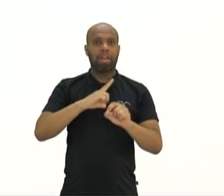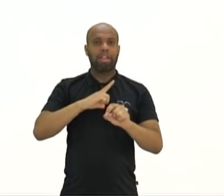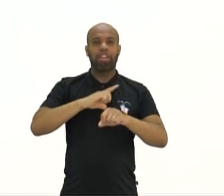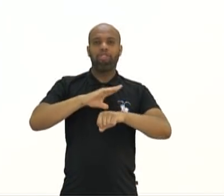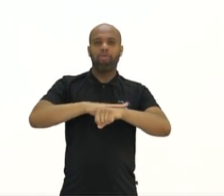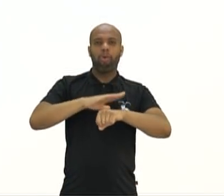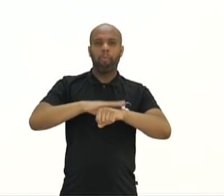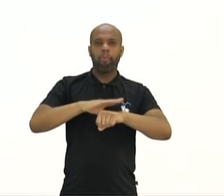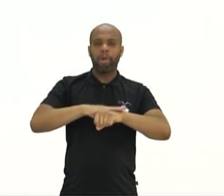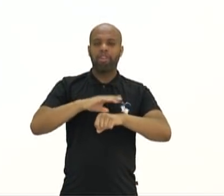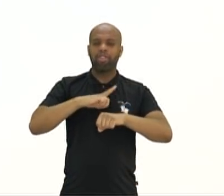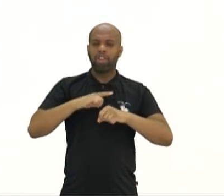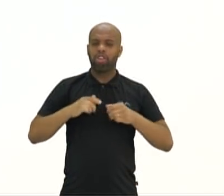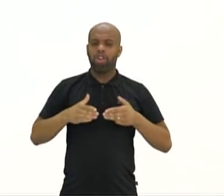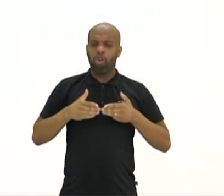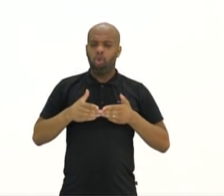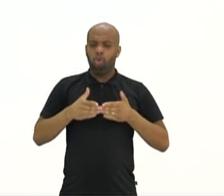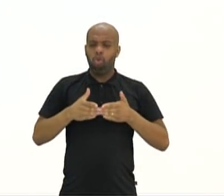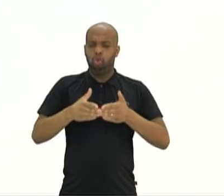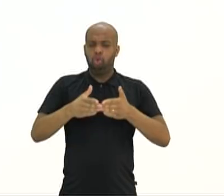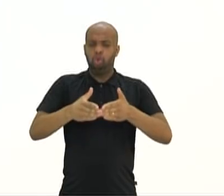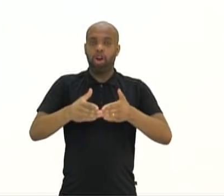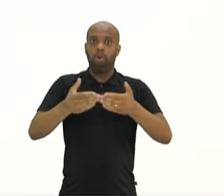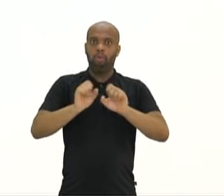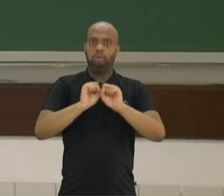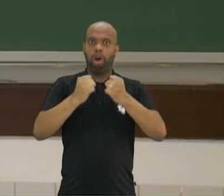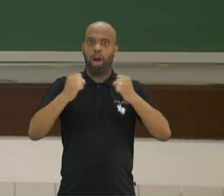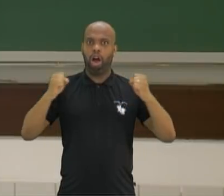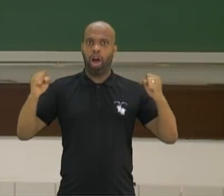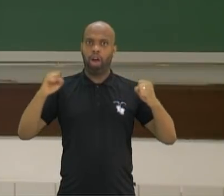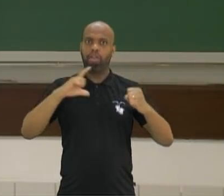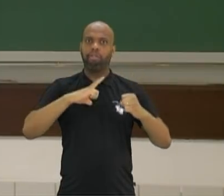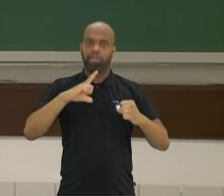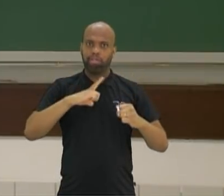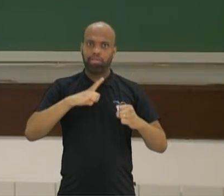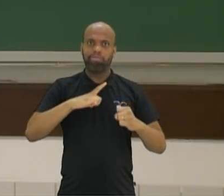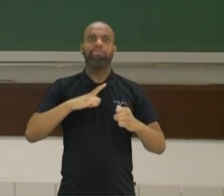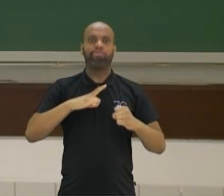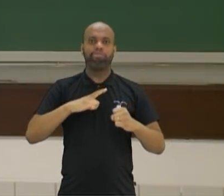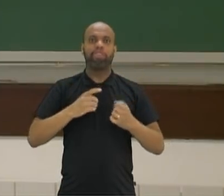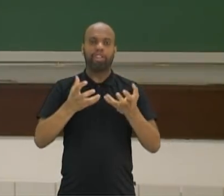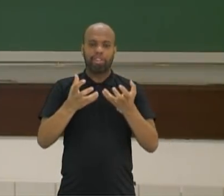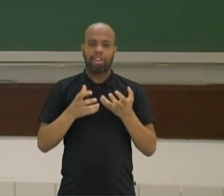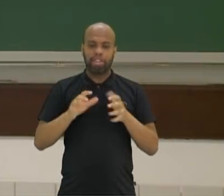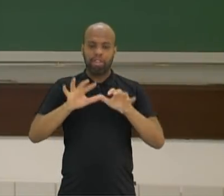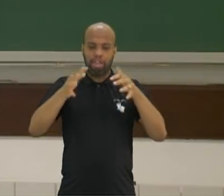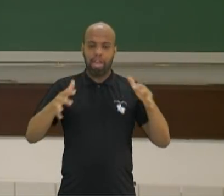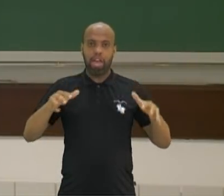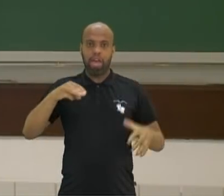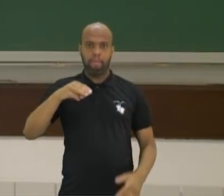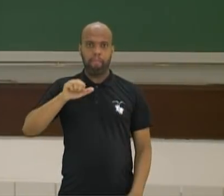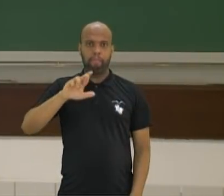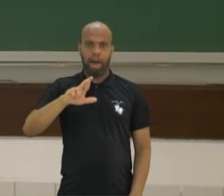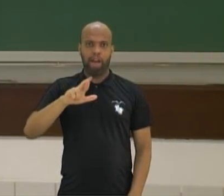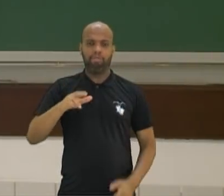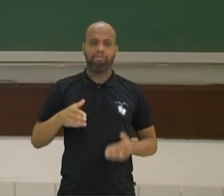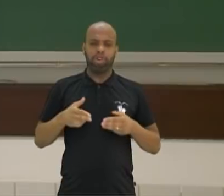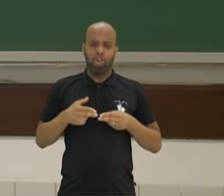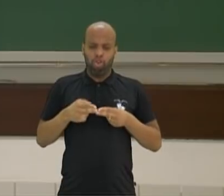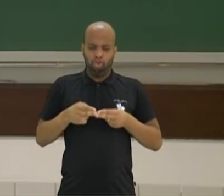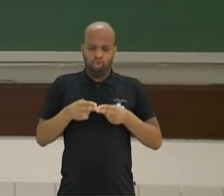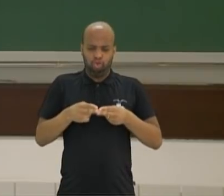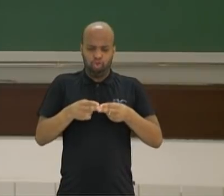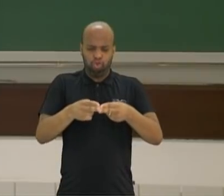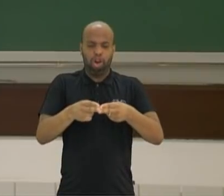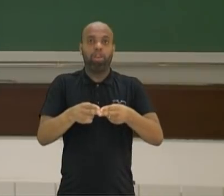grandes navegações, quando eles resolveram desbravar o grande mar tenebroso e tentar procurar coisas novas no